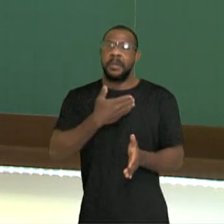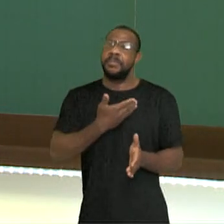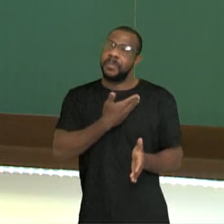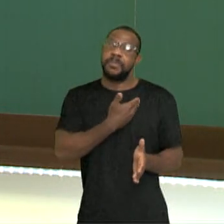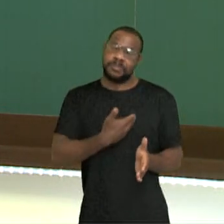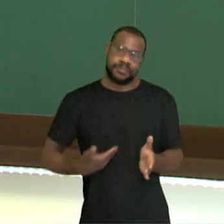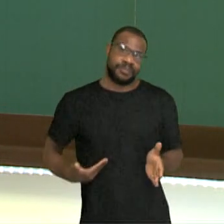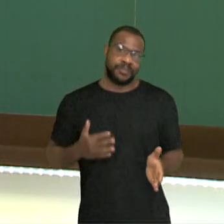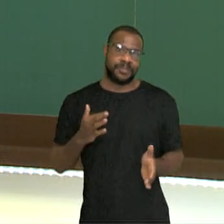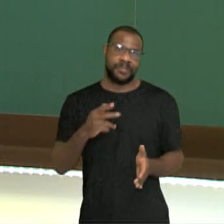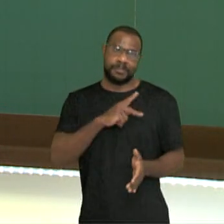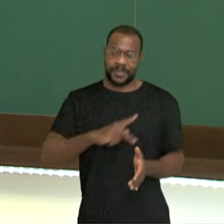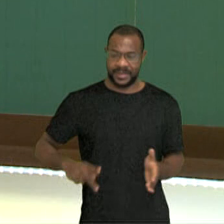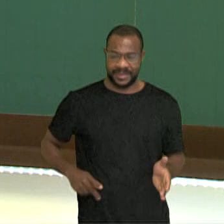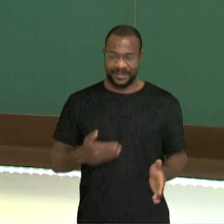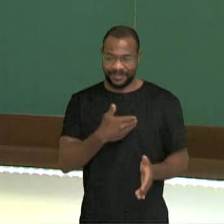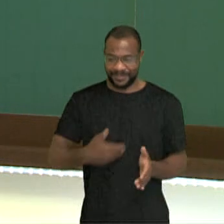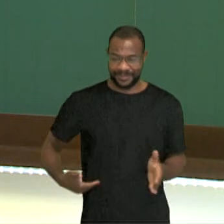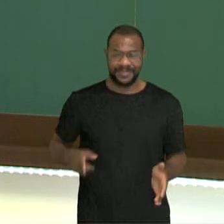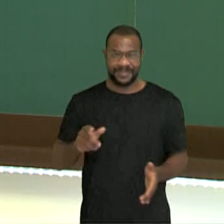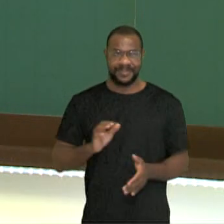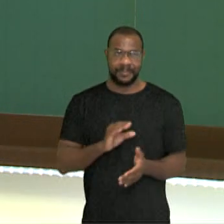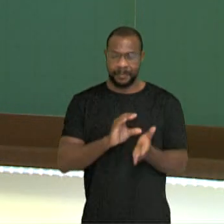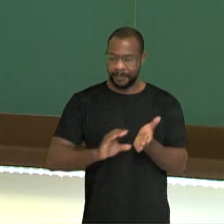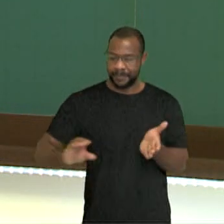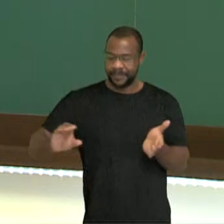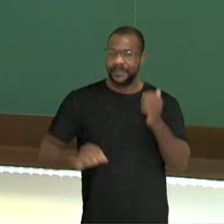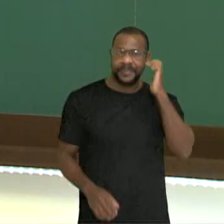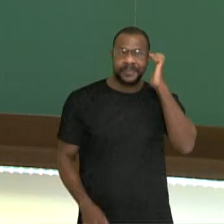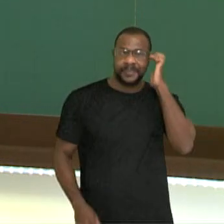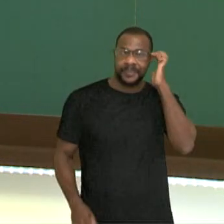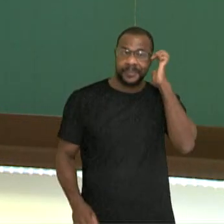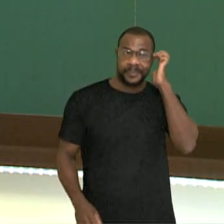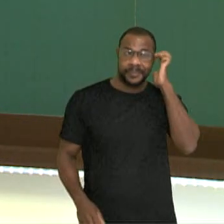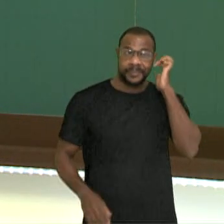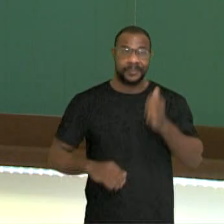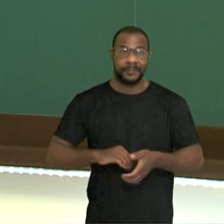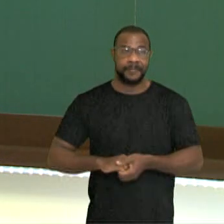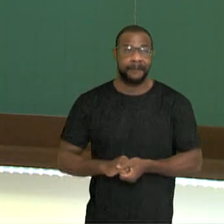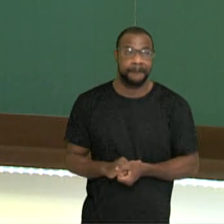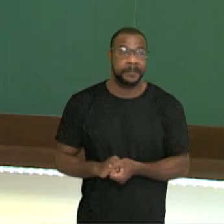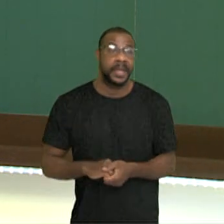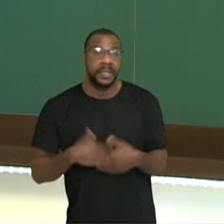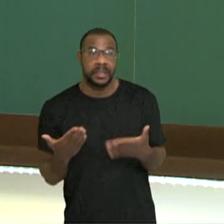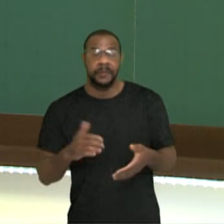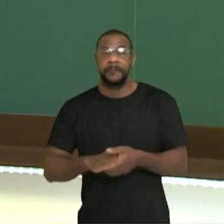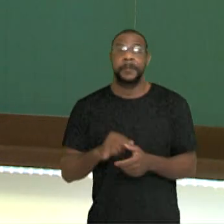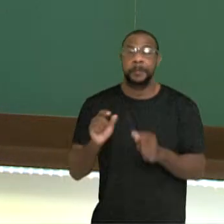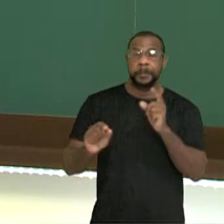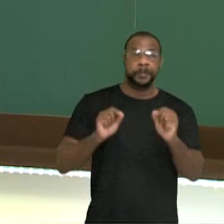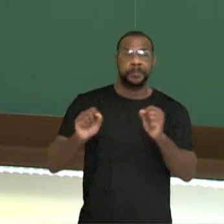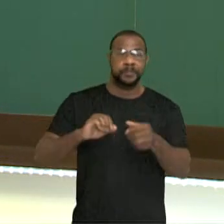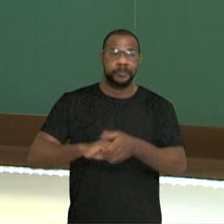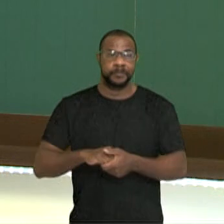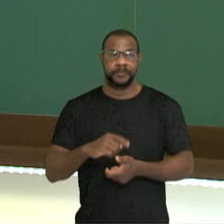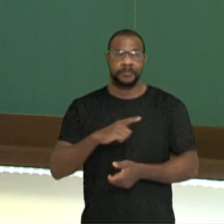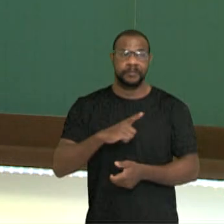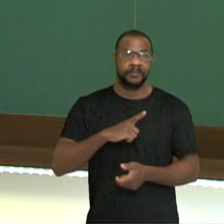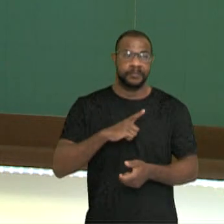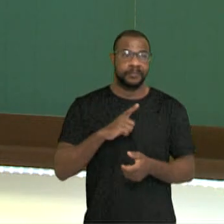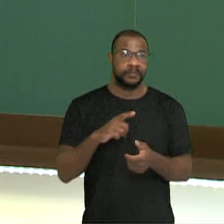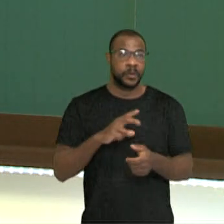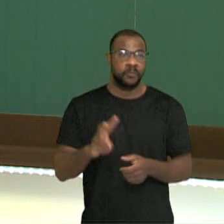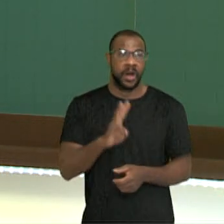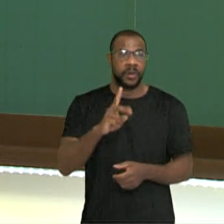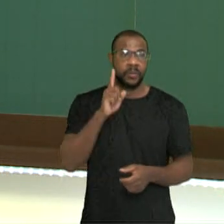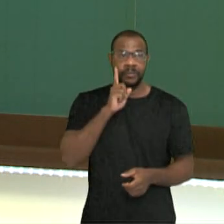Receita Federal. Então, portanto, o rendimento que teve 1.739,21 menos o imposto que pagou,